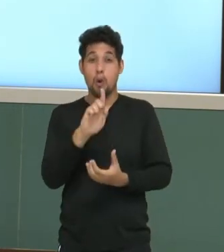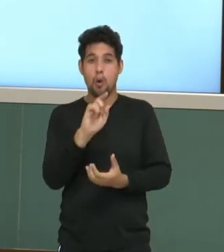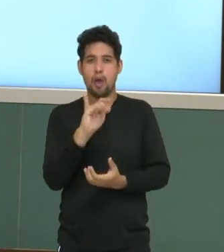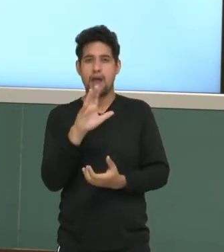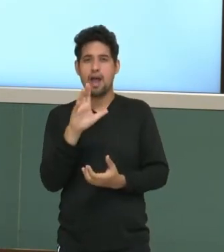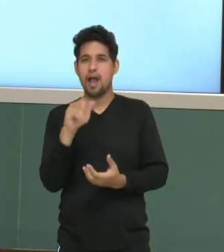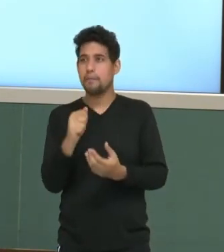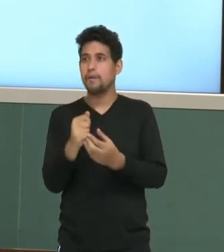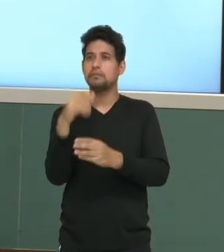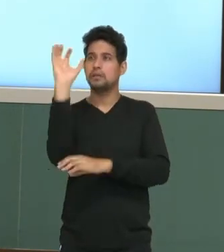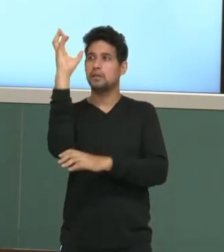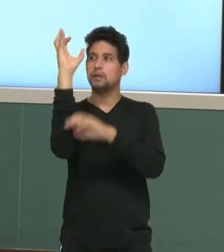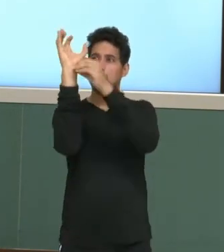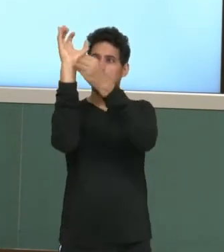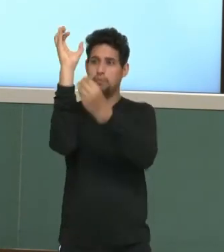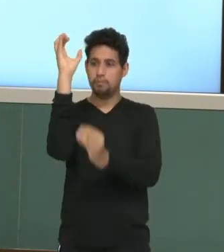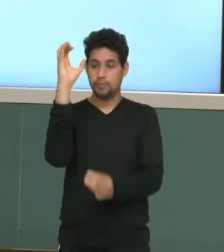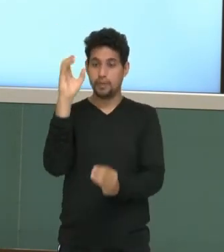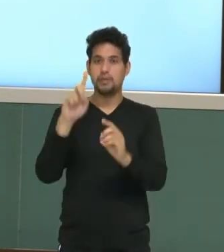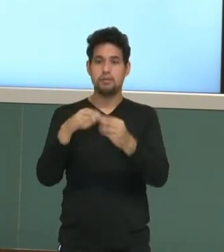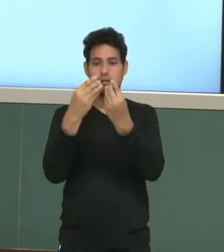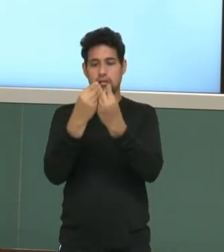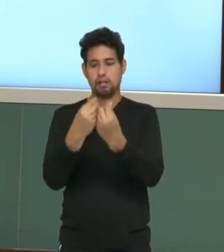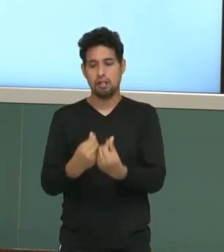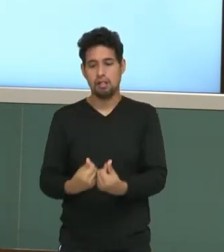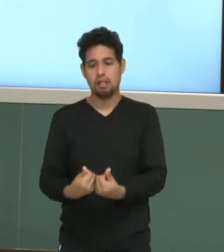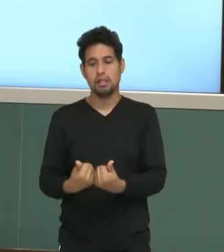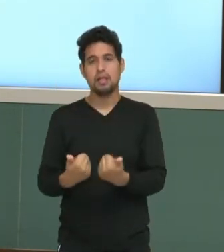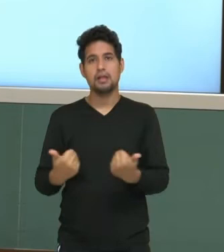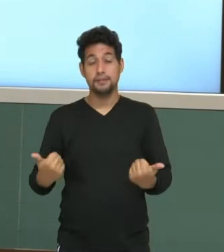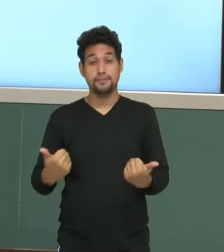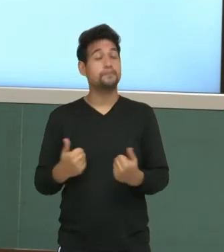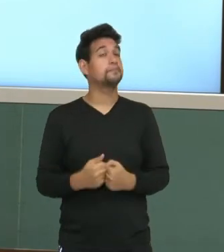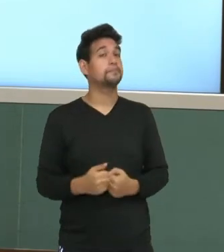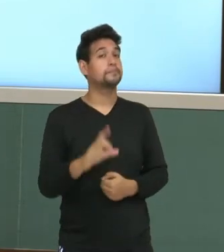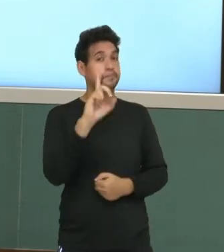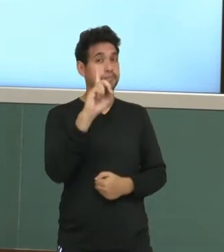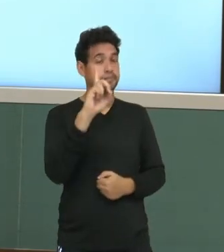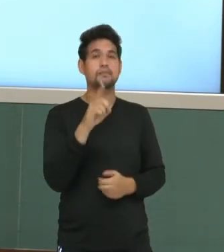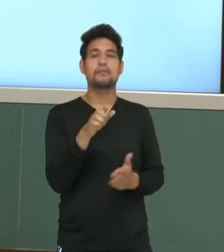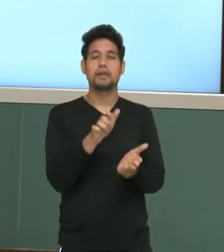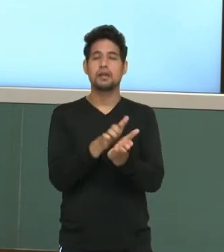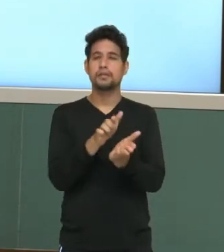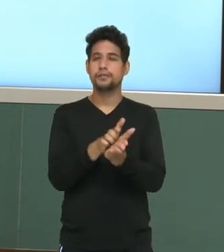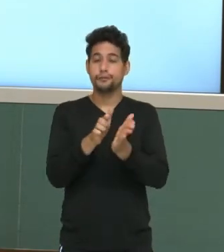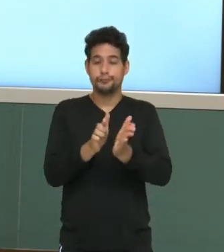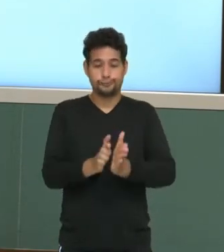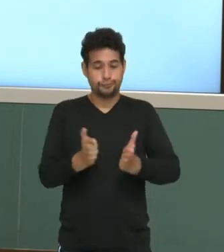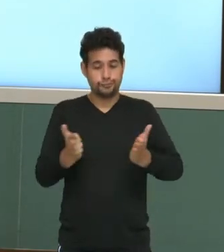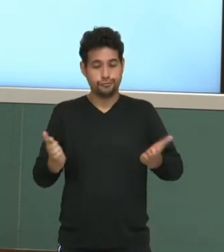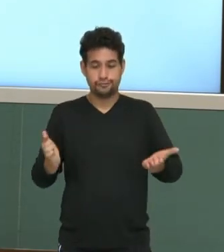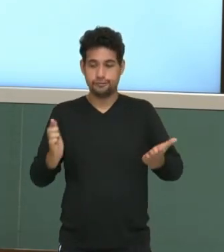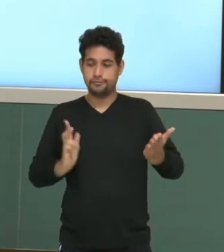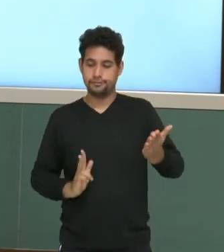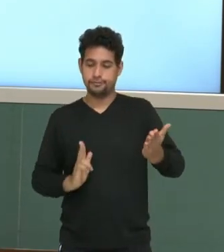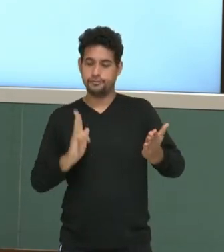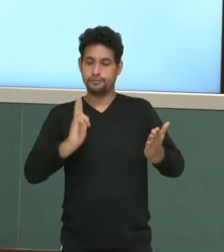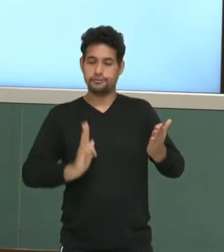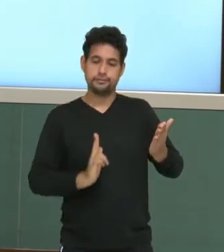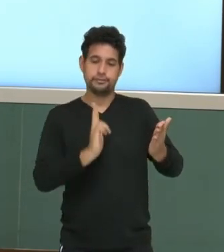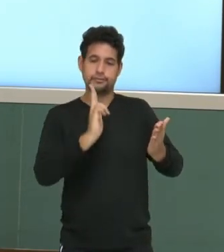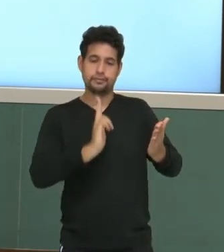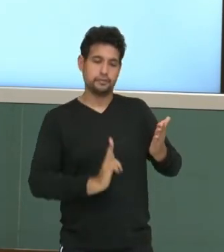em decomposição, apodrecer. E letra D. Uma folha de jornal é cortada em